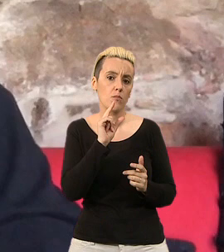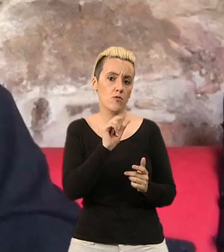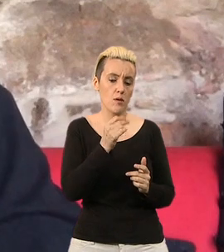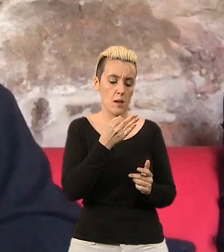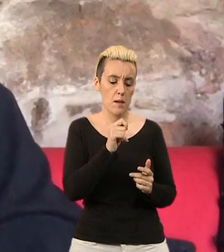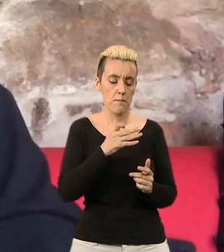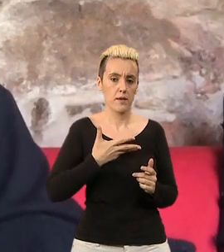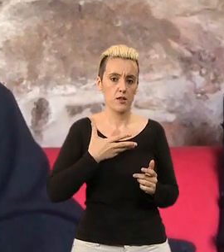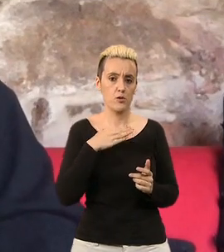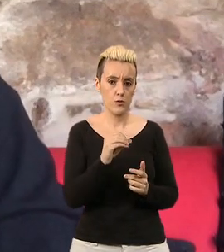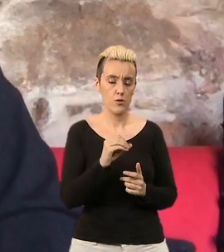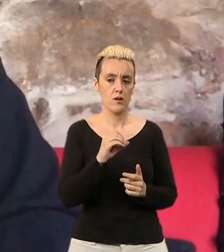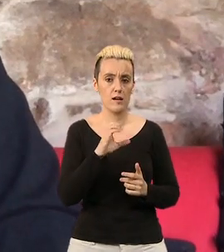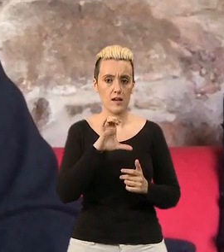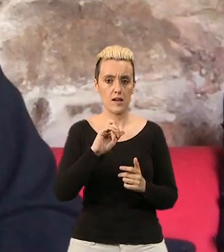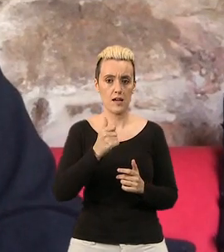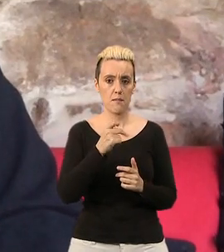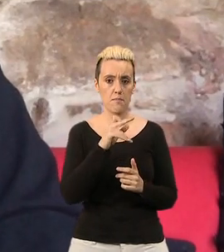dele chamado Balada da Oliveira,